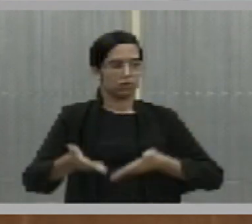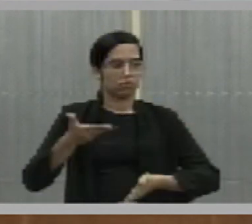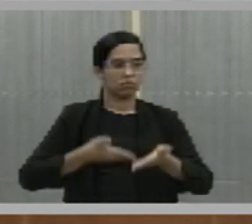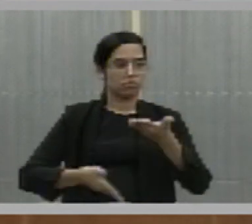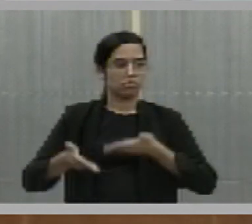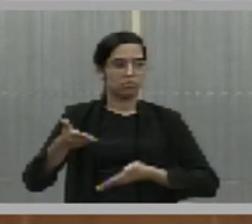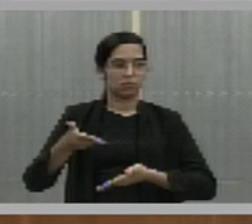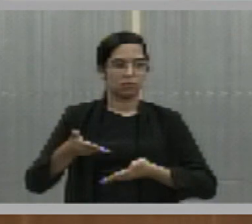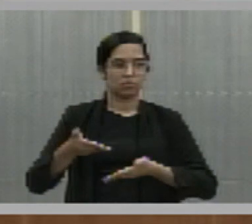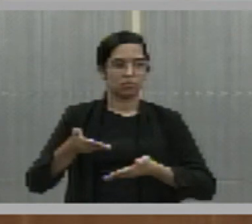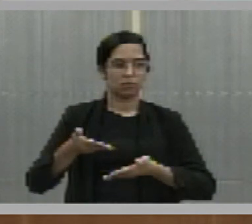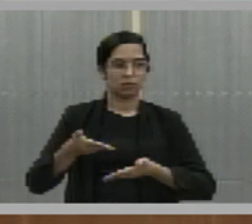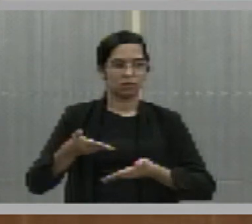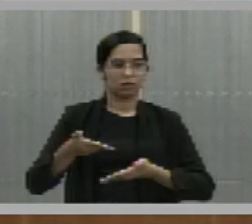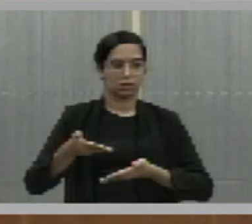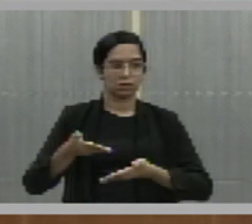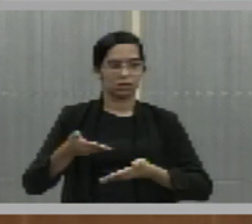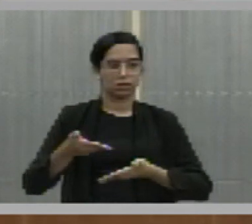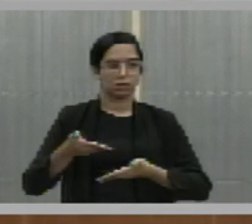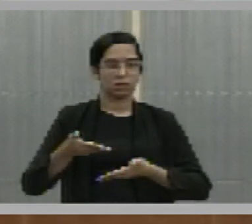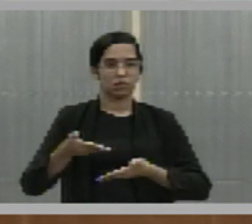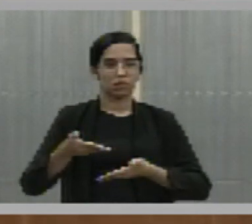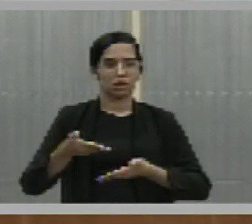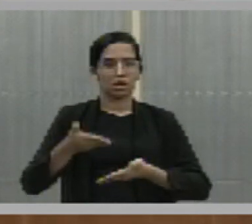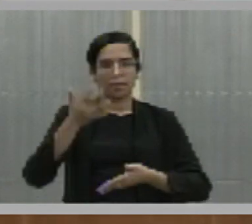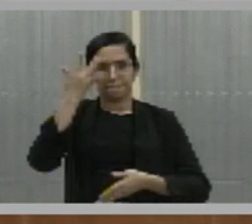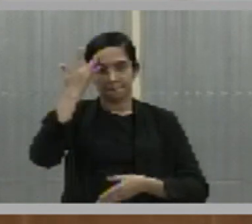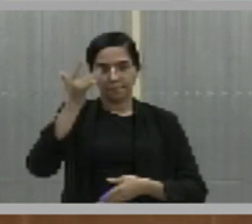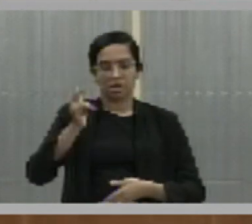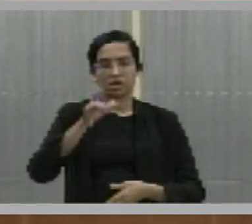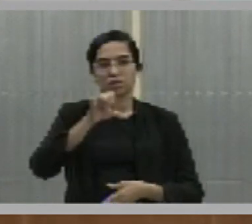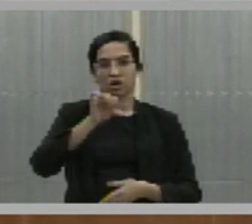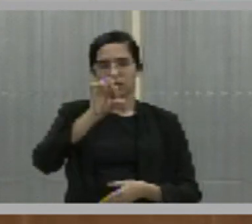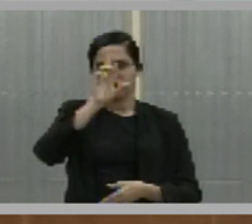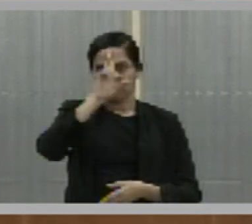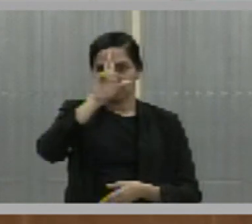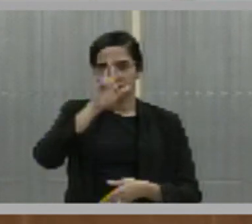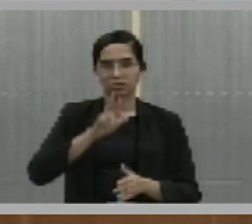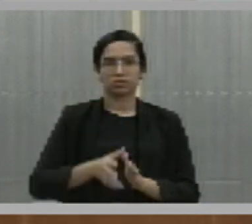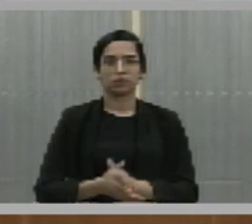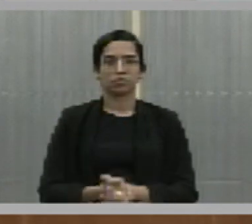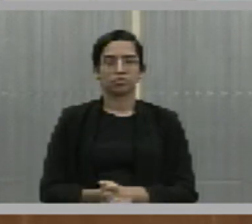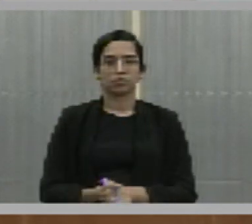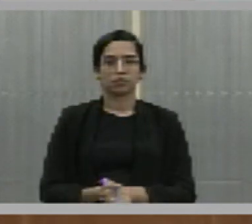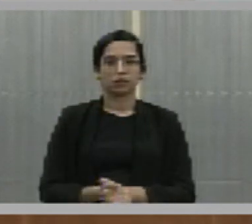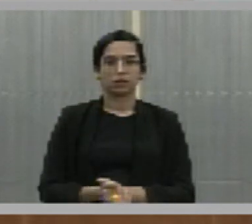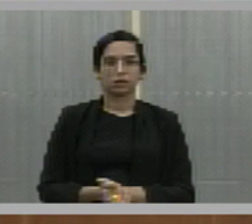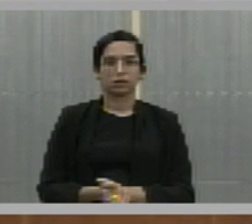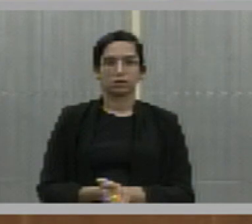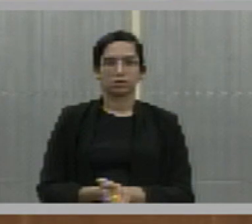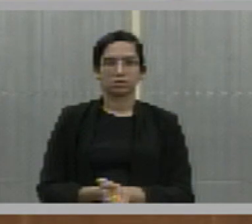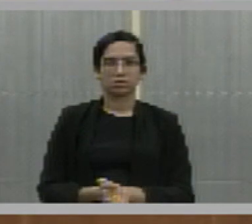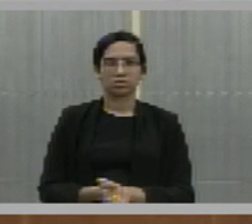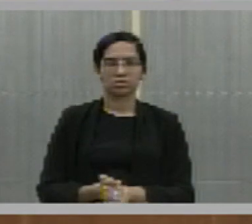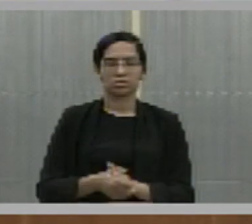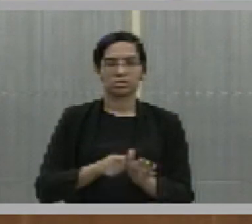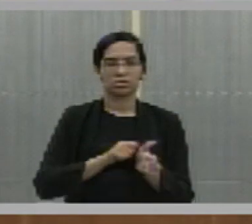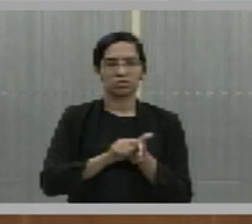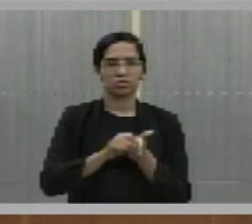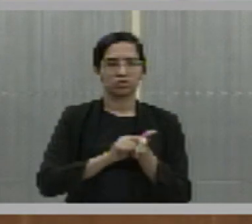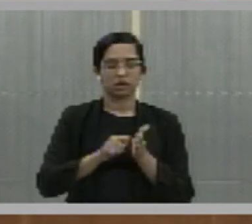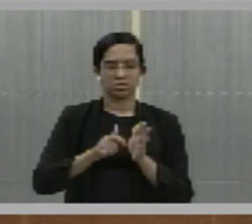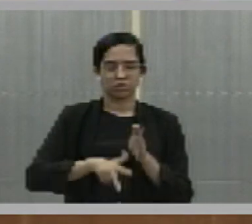espero o comparecimento de todos amanhã, às 9 horas, na sala da presidência. Escrito no pequeno expediente, o